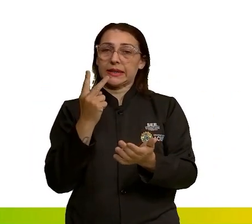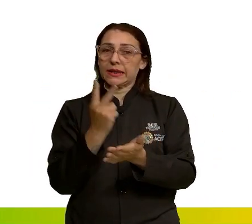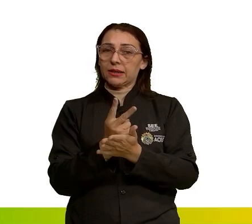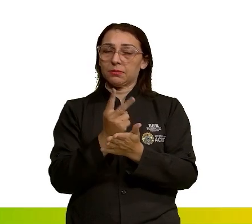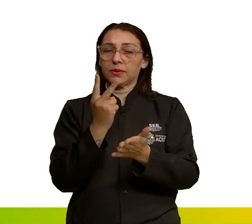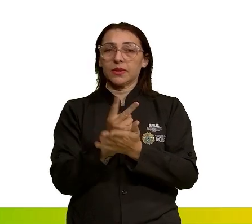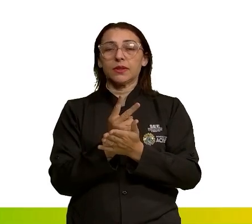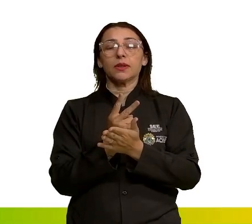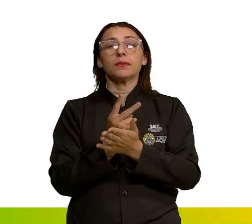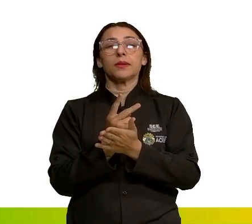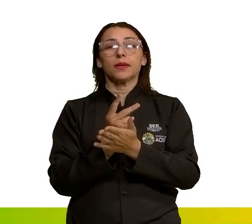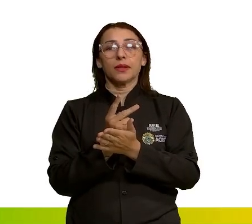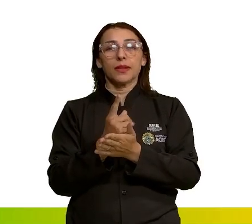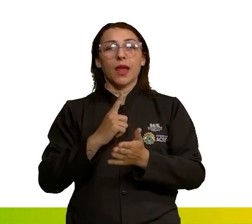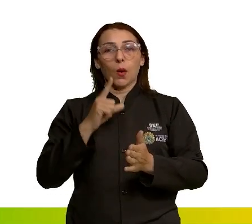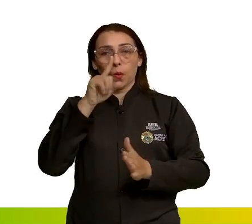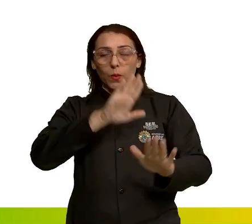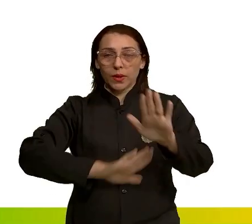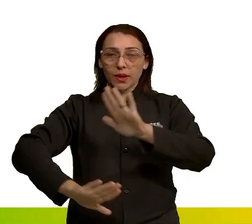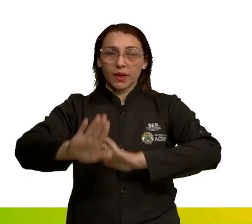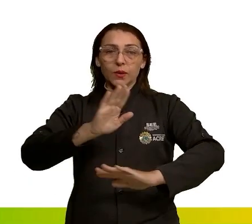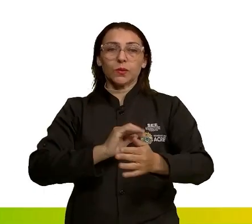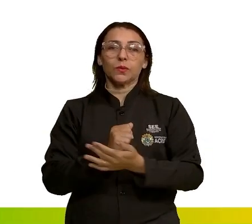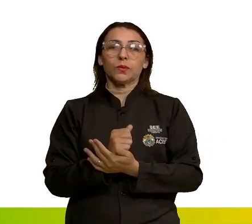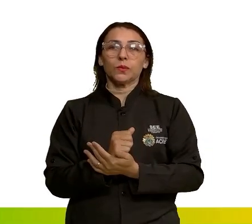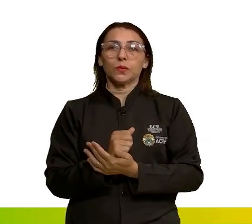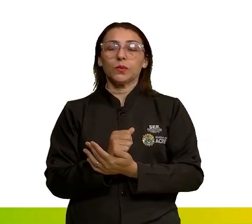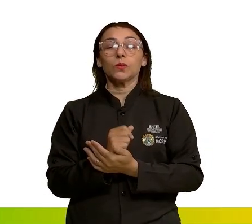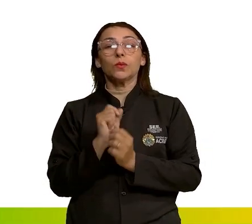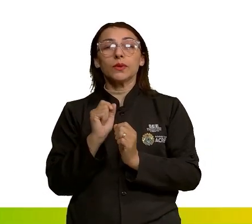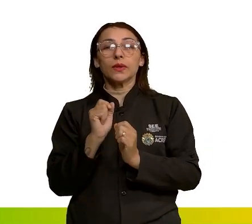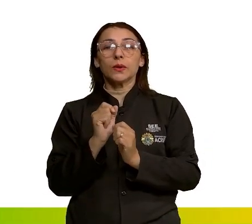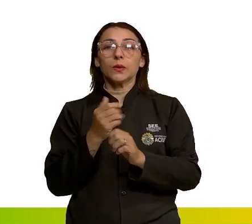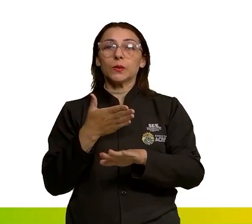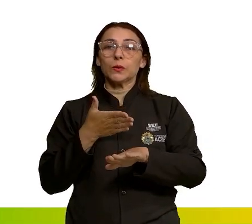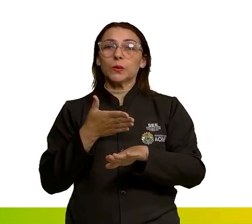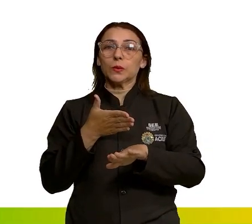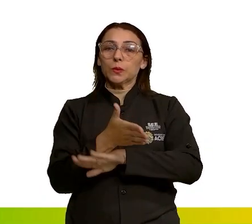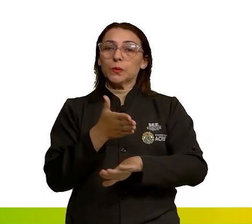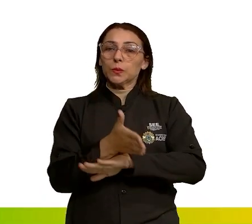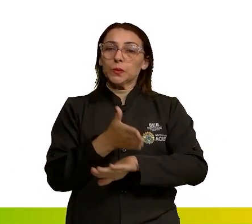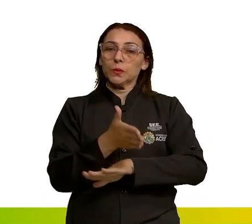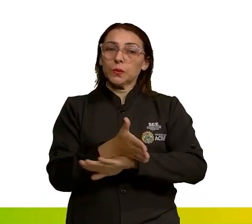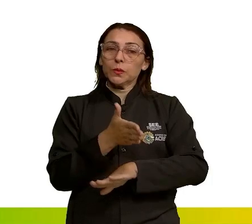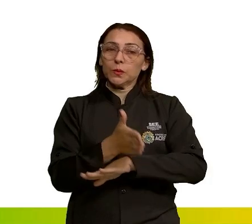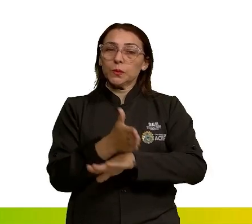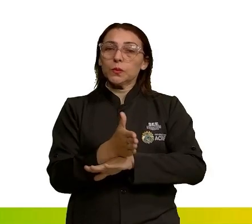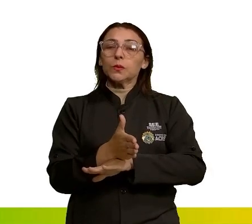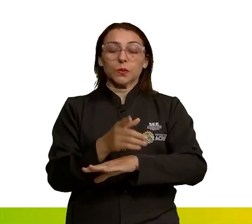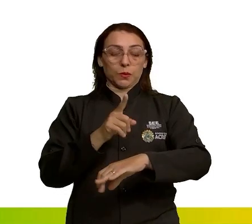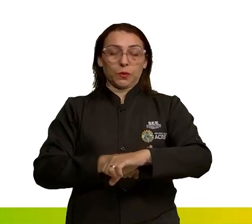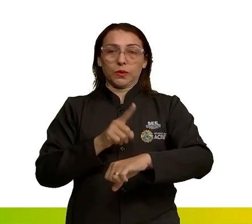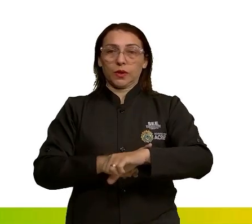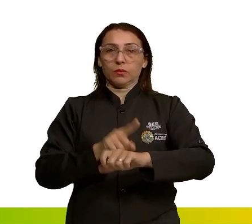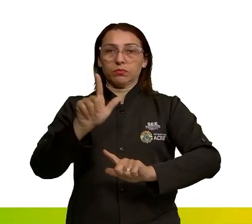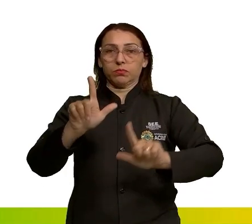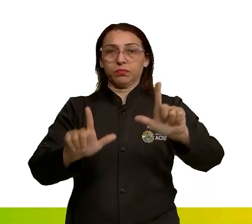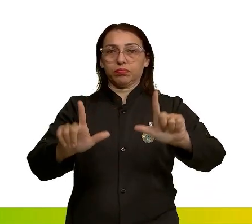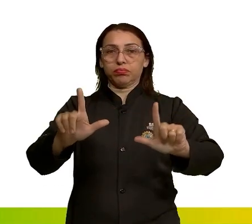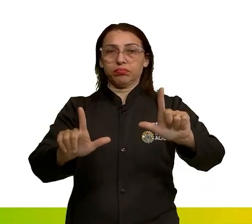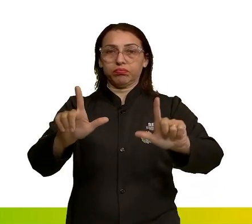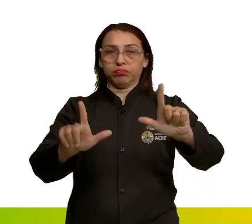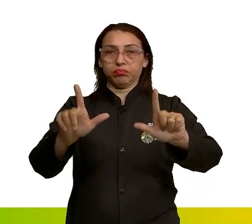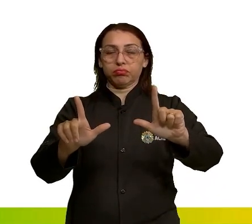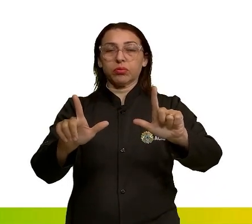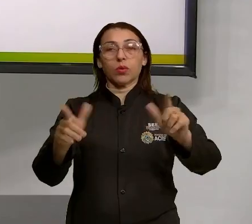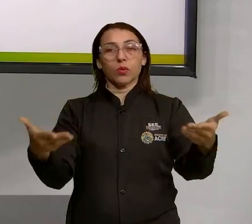em consideração. Então, um deles é o uso excessivo de tempo de tela.